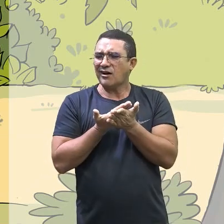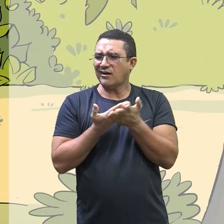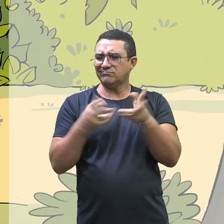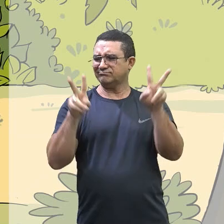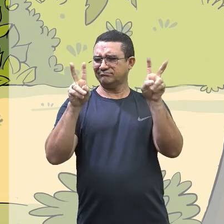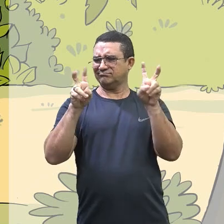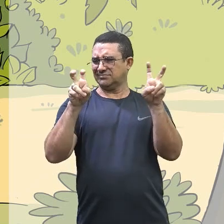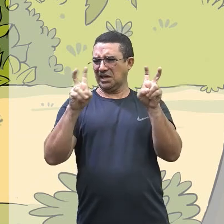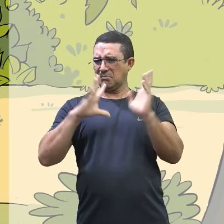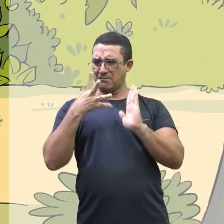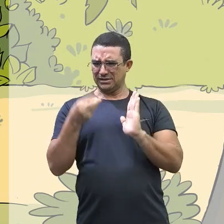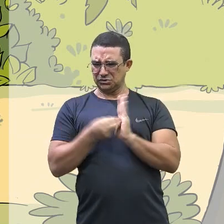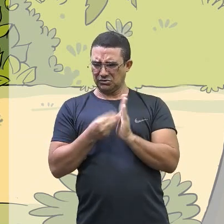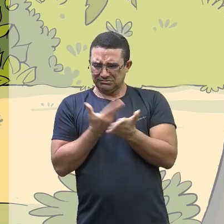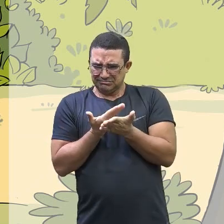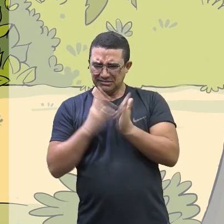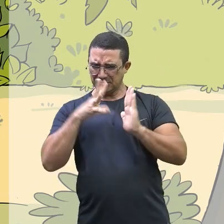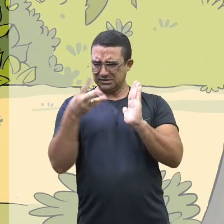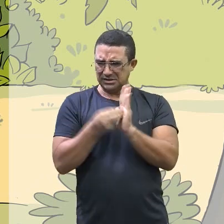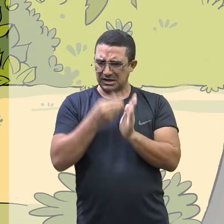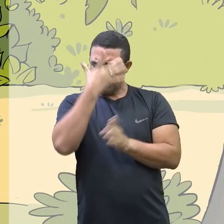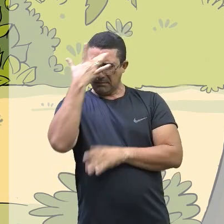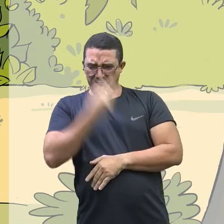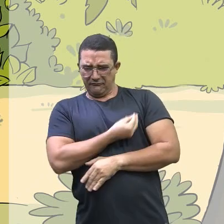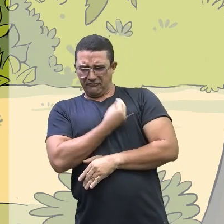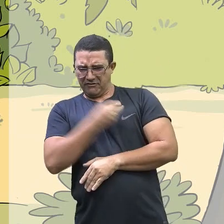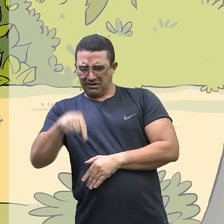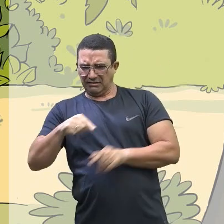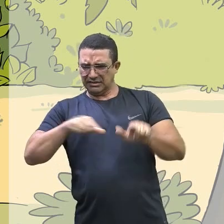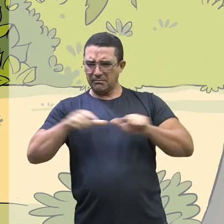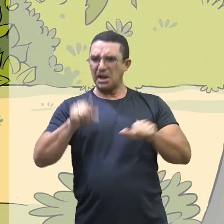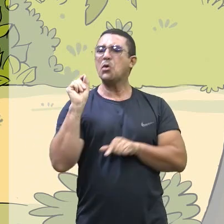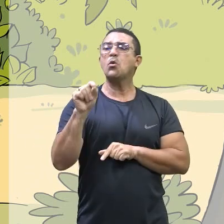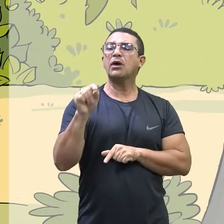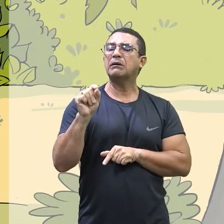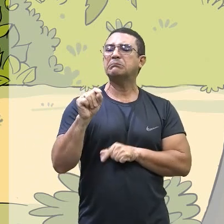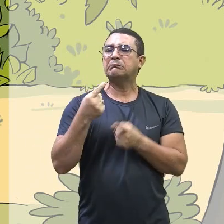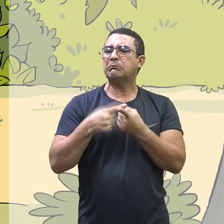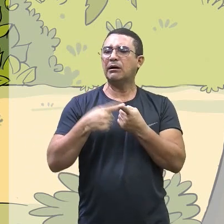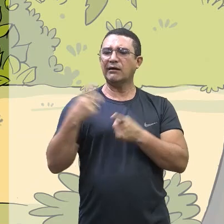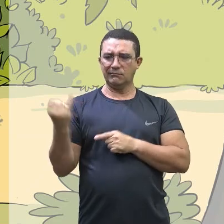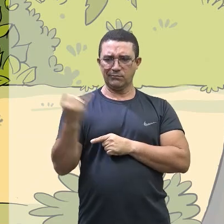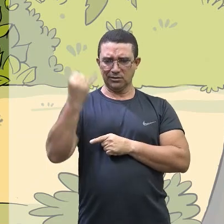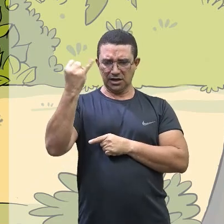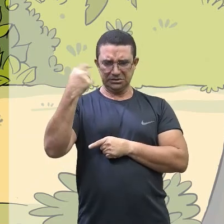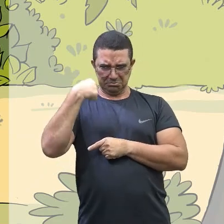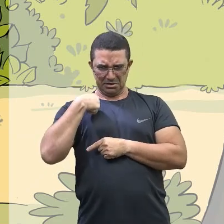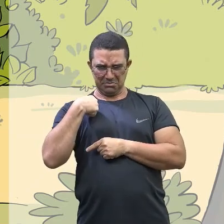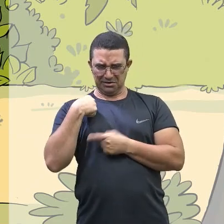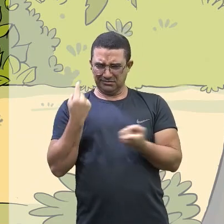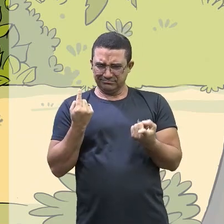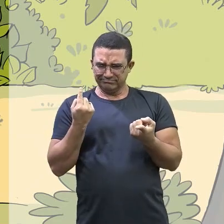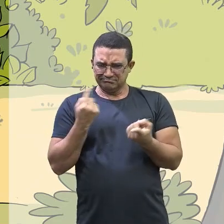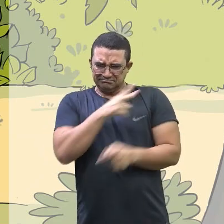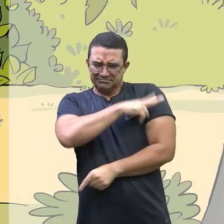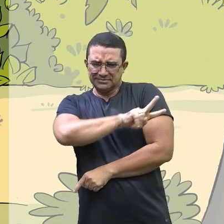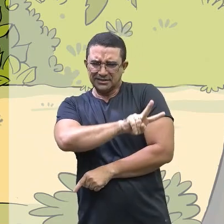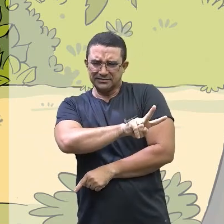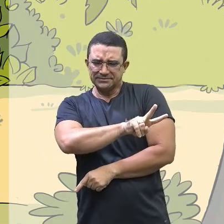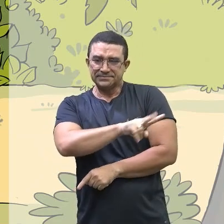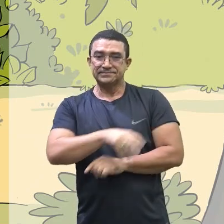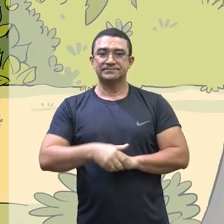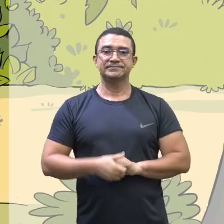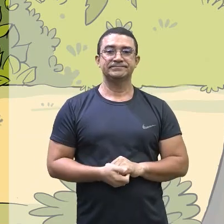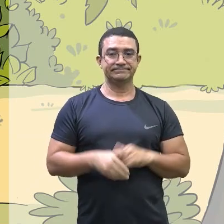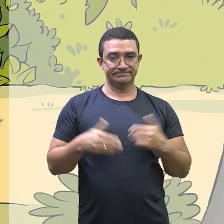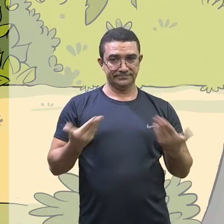né? Estudar na Amazônia, quem vive aqui, trabalha com o quê? O que é que isso é importante para mim, que estou aqui na 2ª série do ensino médio?